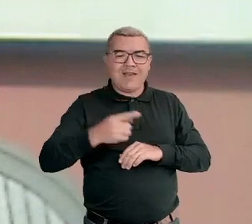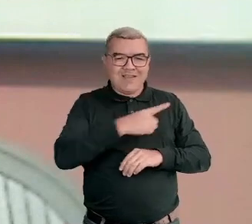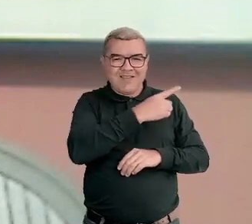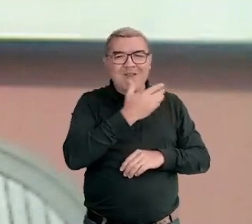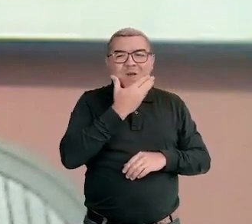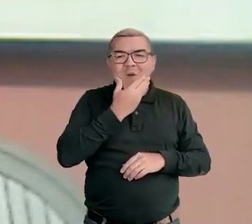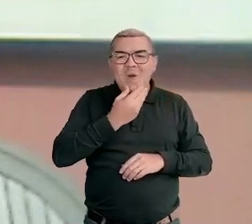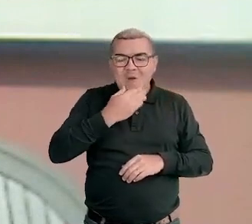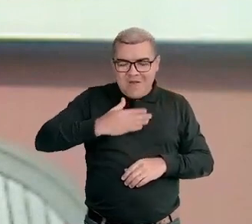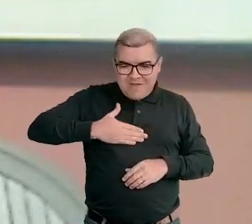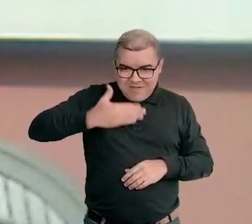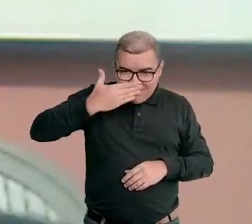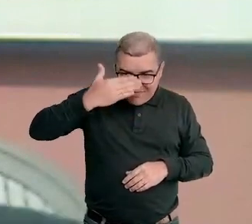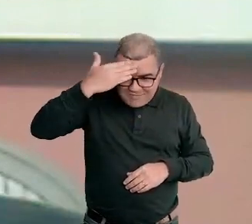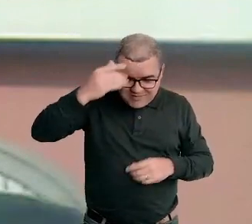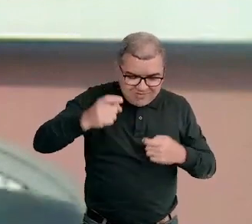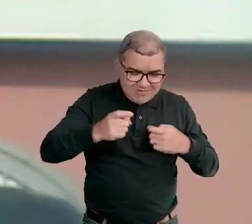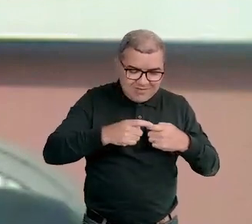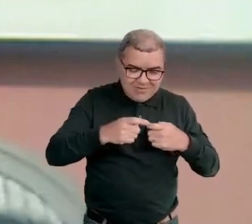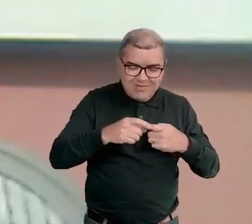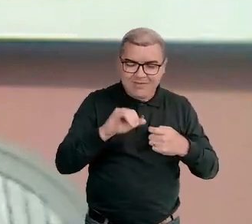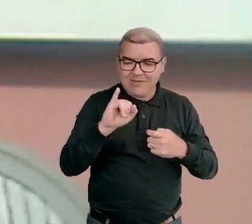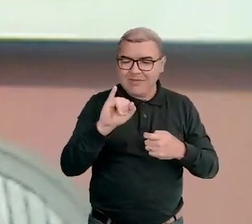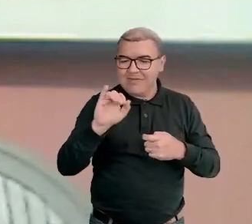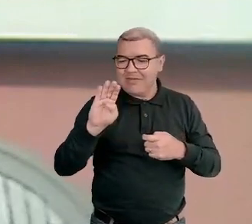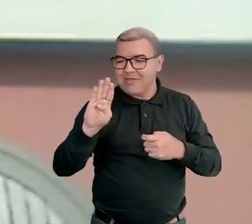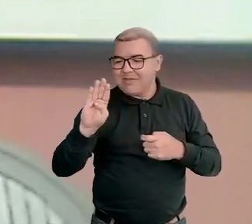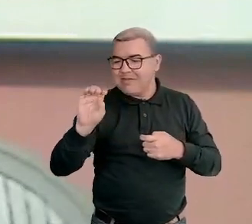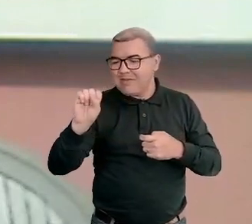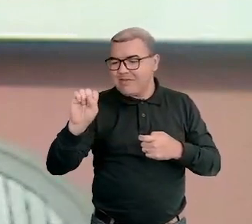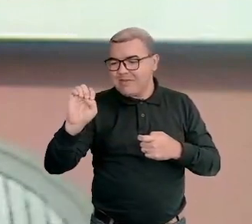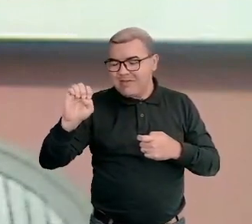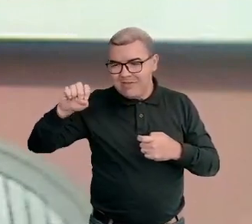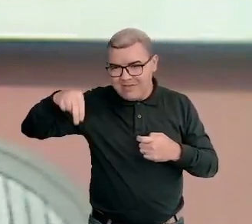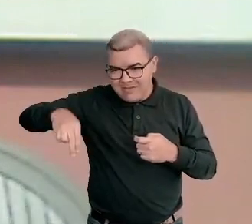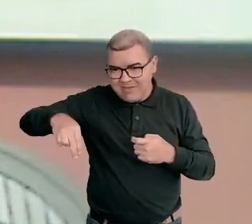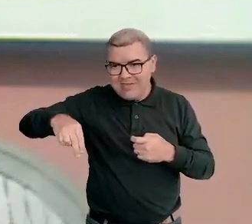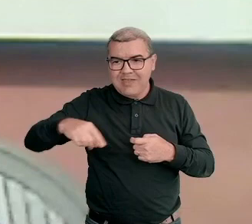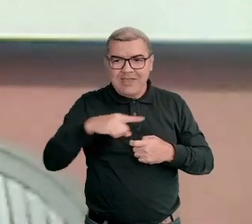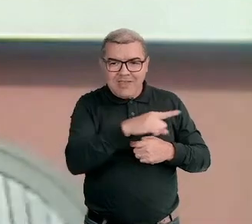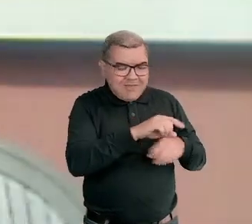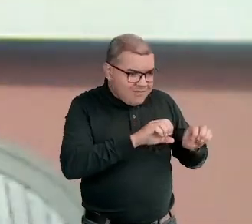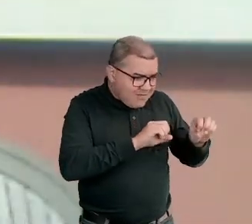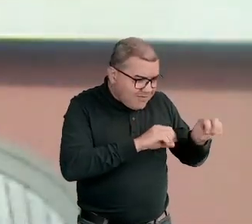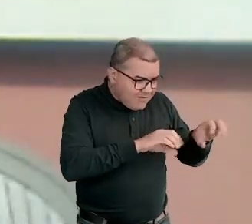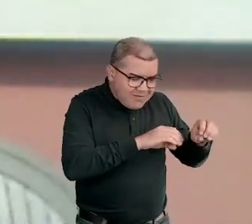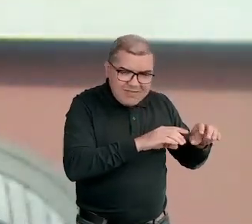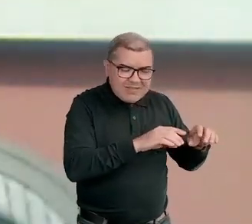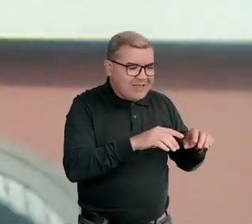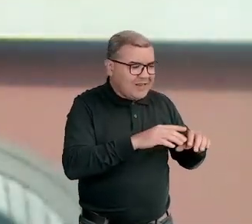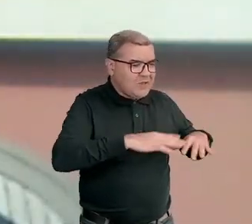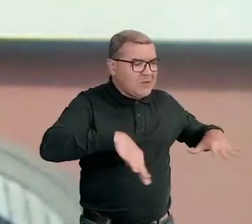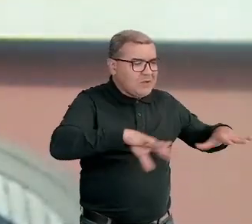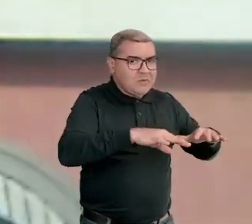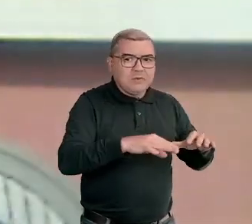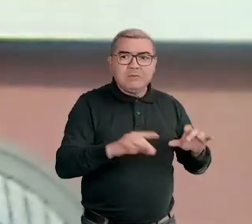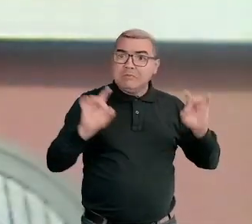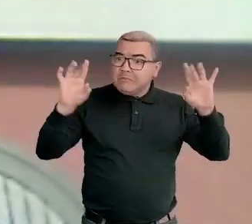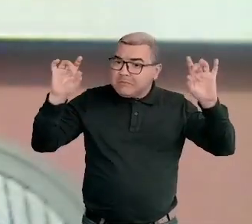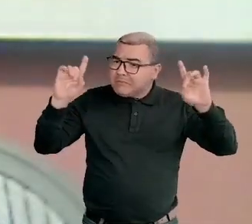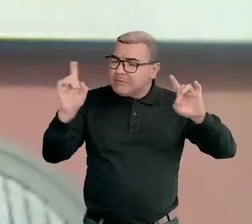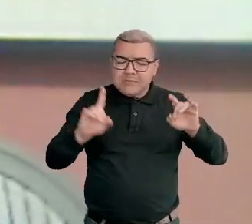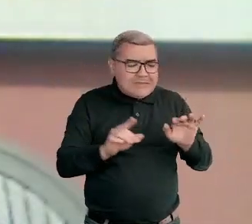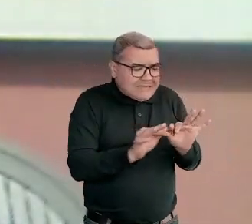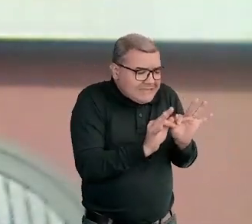o Avicena, né? O mestre de tantos de nós, em que ele ficava com seus alunos ali naquela precariedade, né?